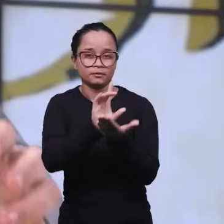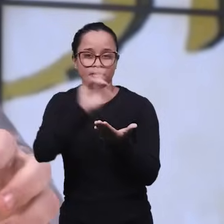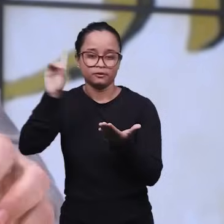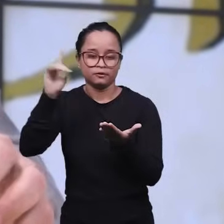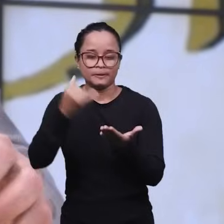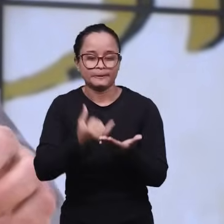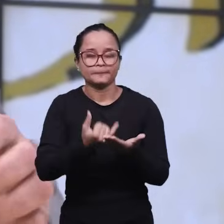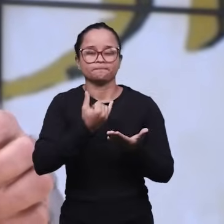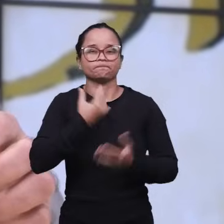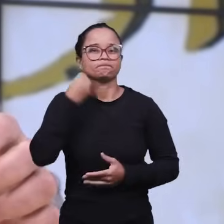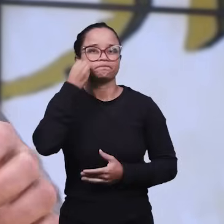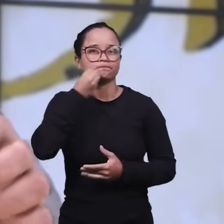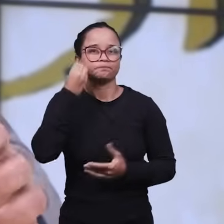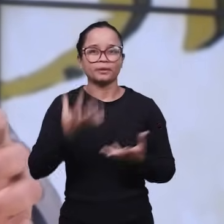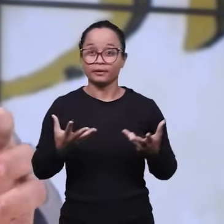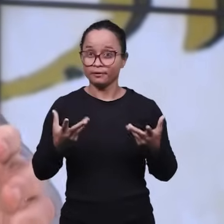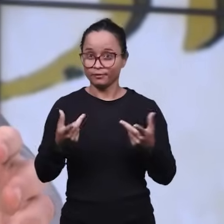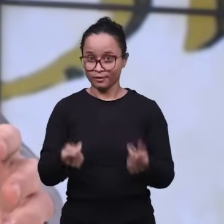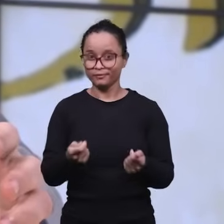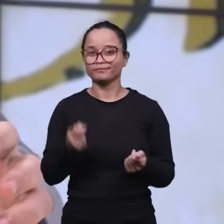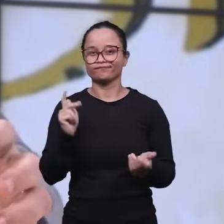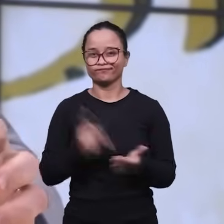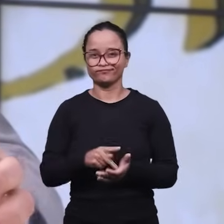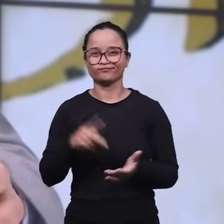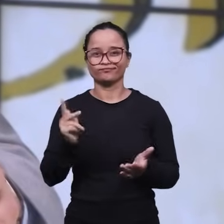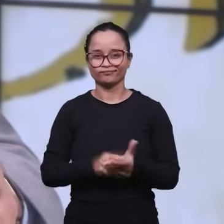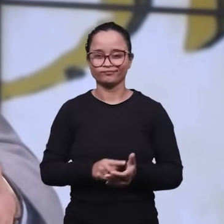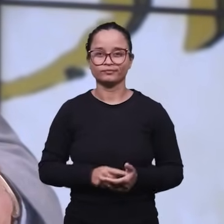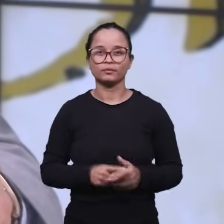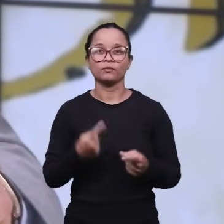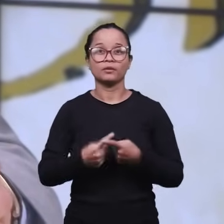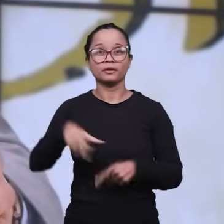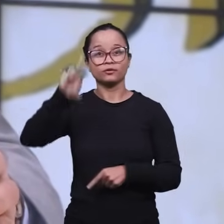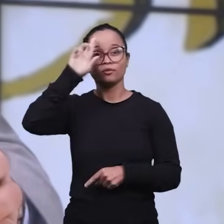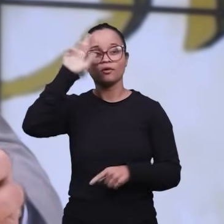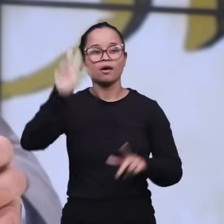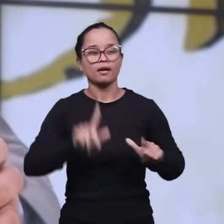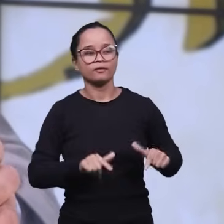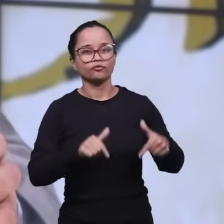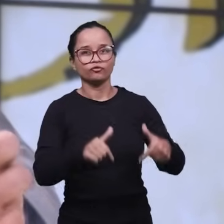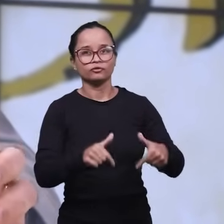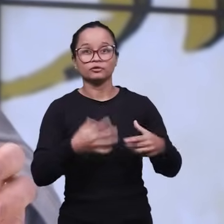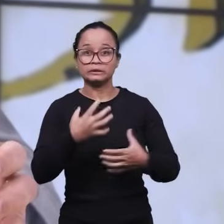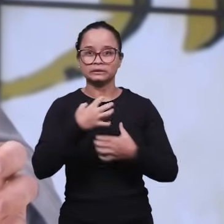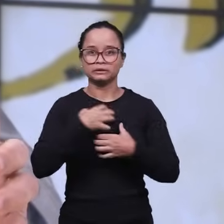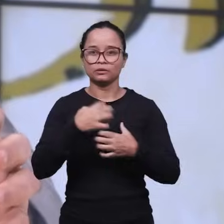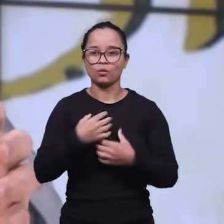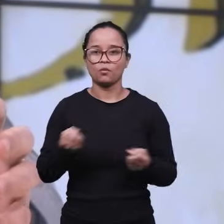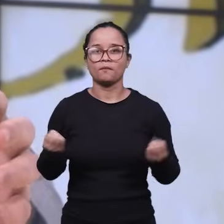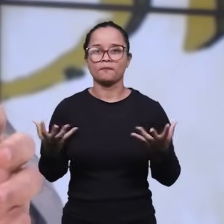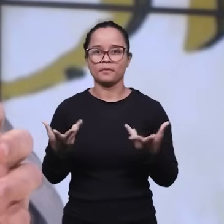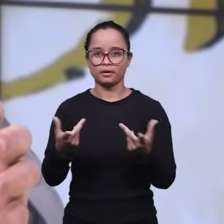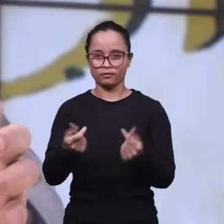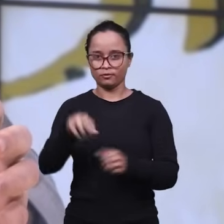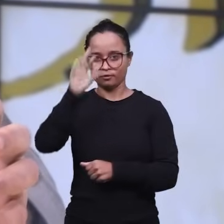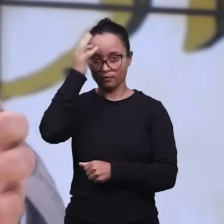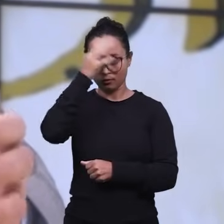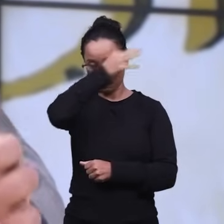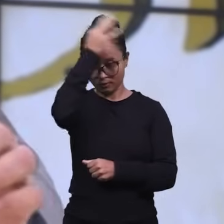consulta à palavra é uma experiência maravilhosa, né? Aquilo que o Senhor tem feito, a maneira gloriosa como o Espírito Santo